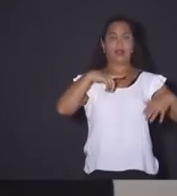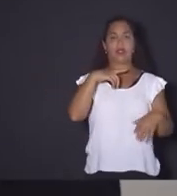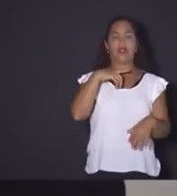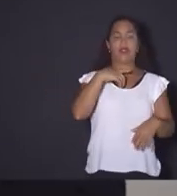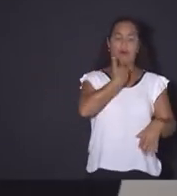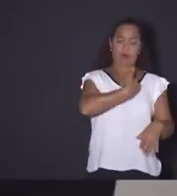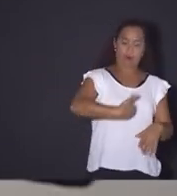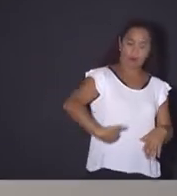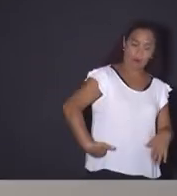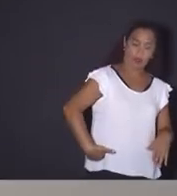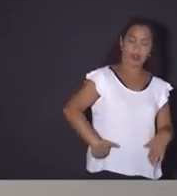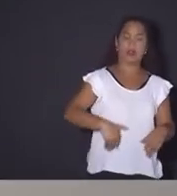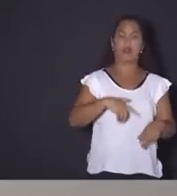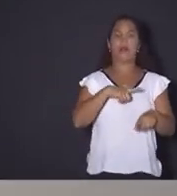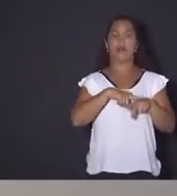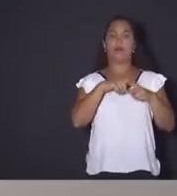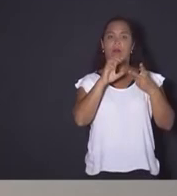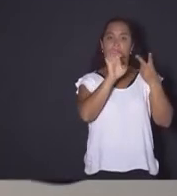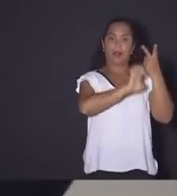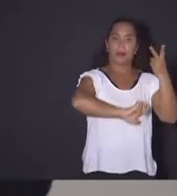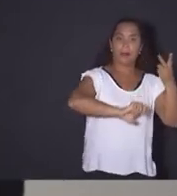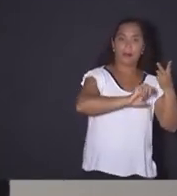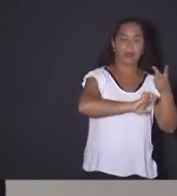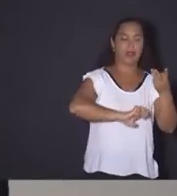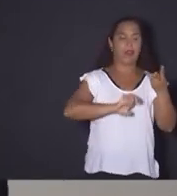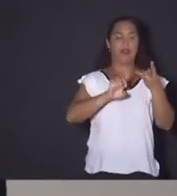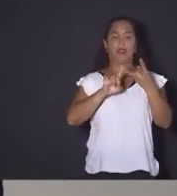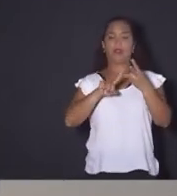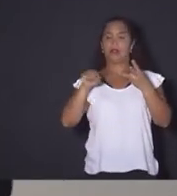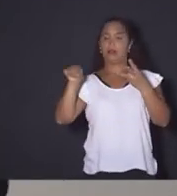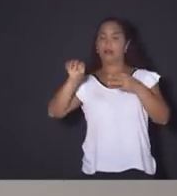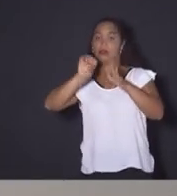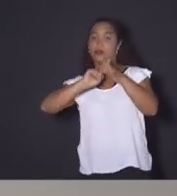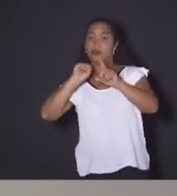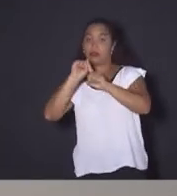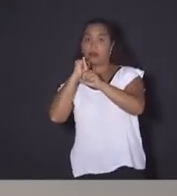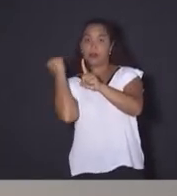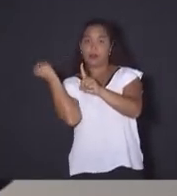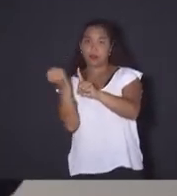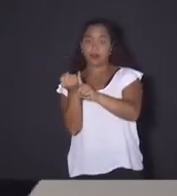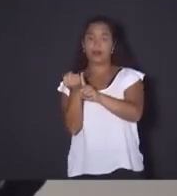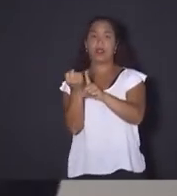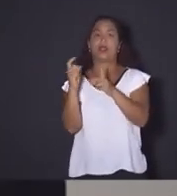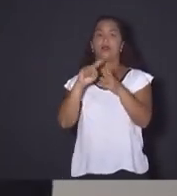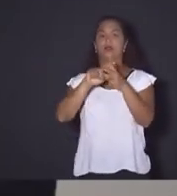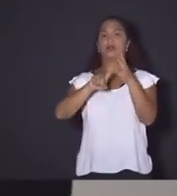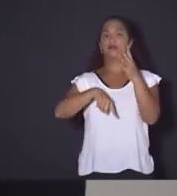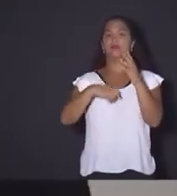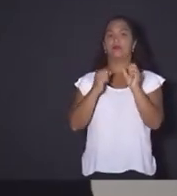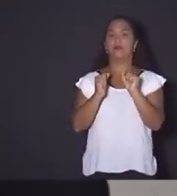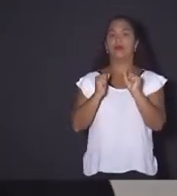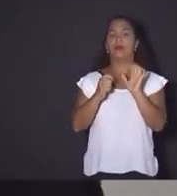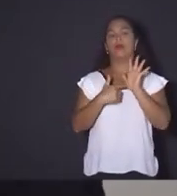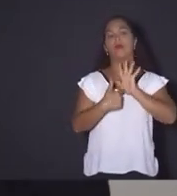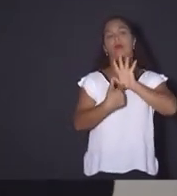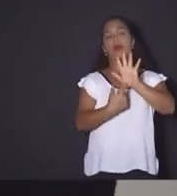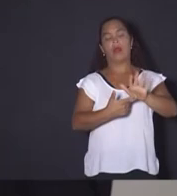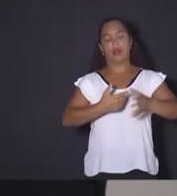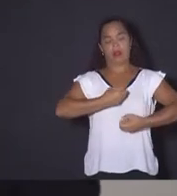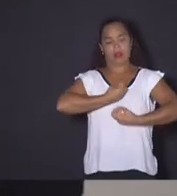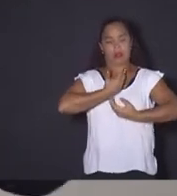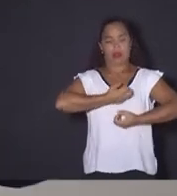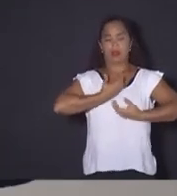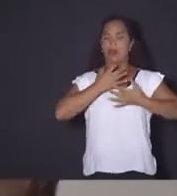e a sociedade civil estabeleciam aí uma correlação de forças no sentido de garantir os princípios, repito, da liberdade de expressão,